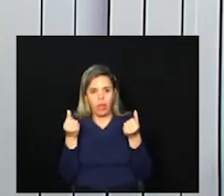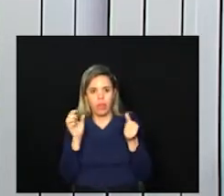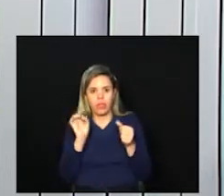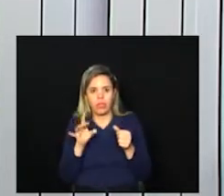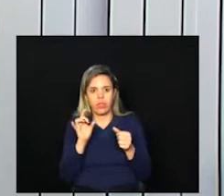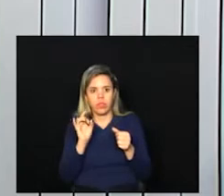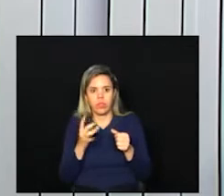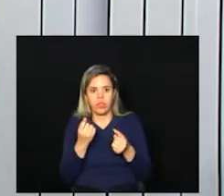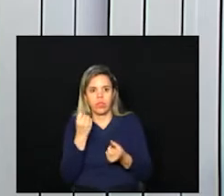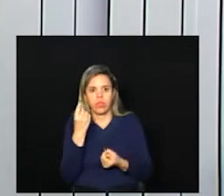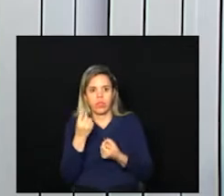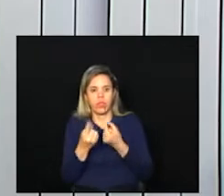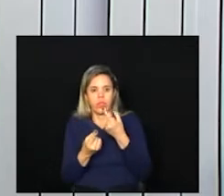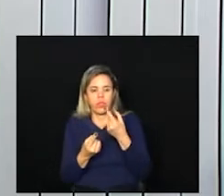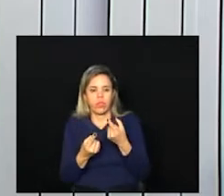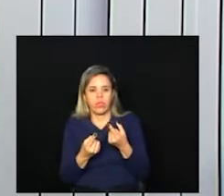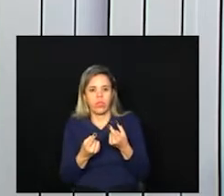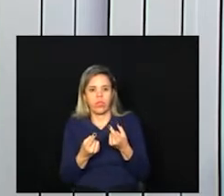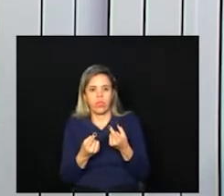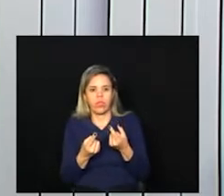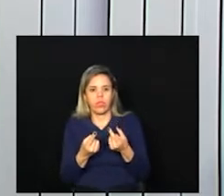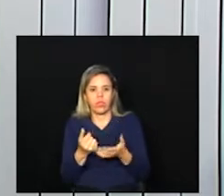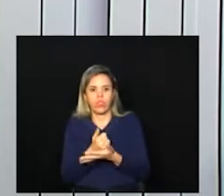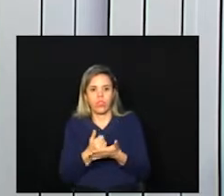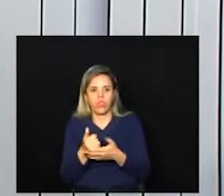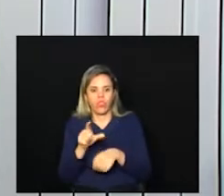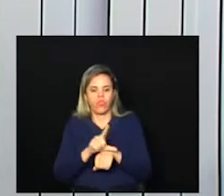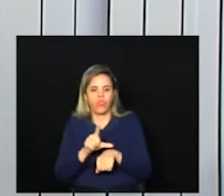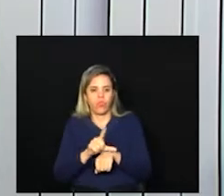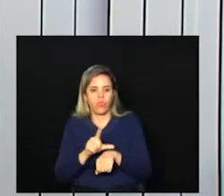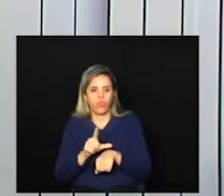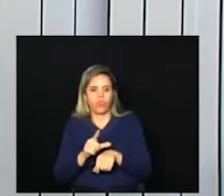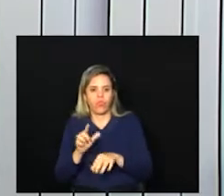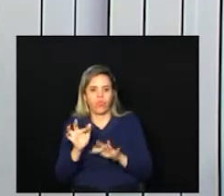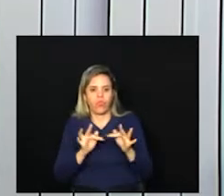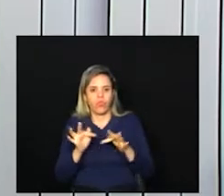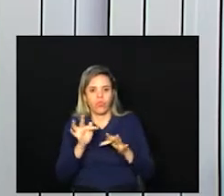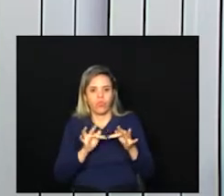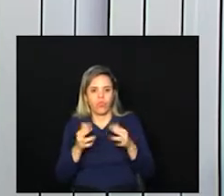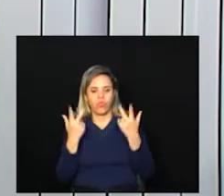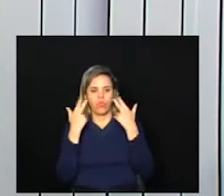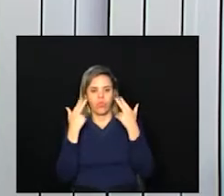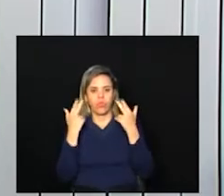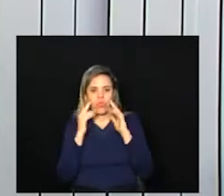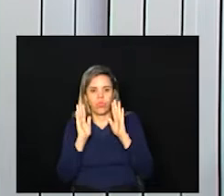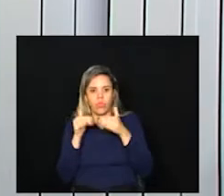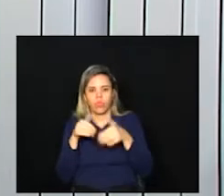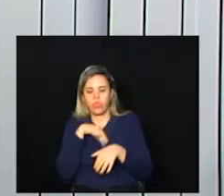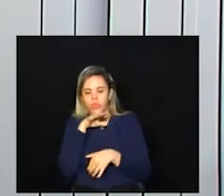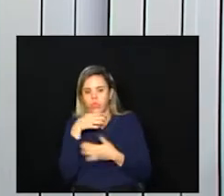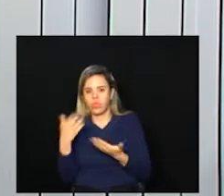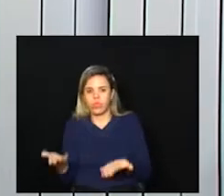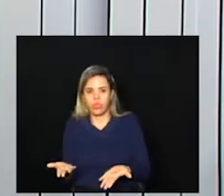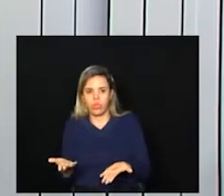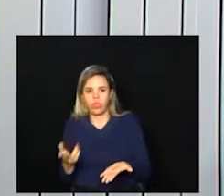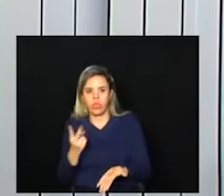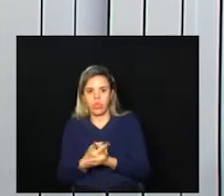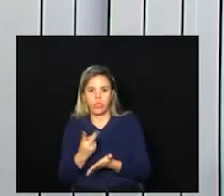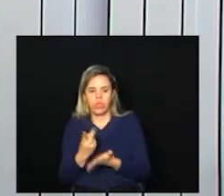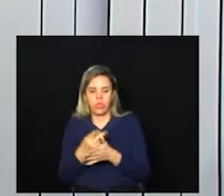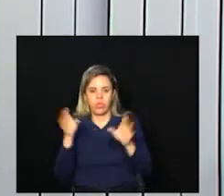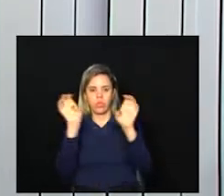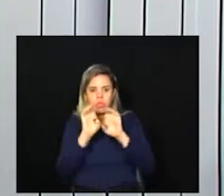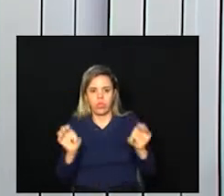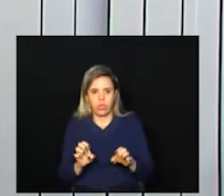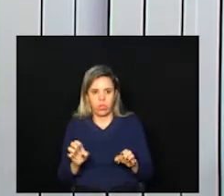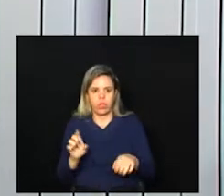apenas algumas vantagens da farmácia de manipulação voltada aos animais. Com a mesma estrutura de